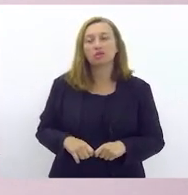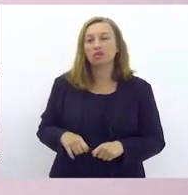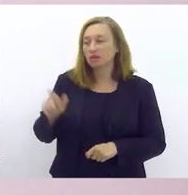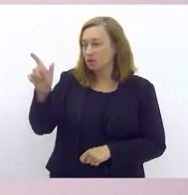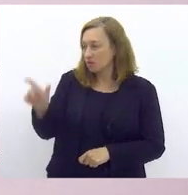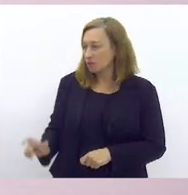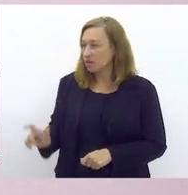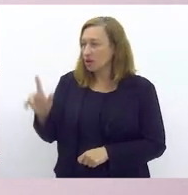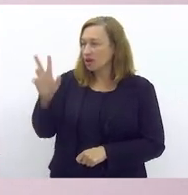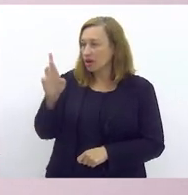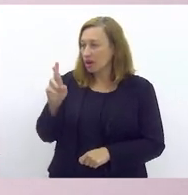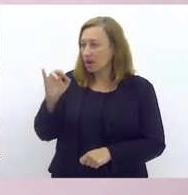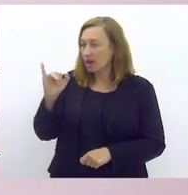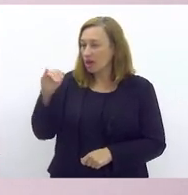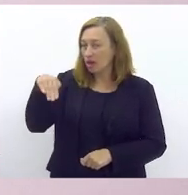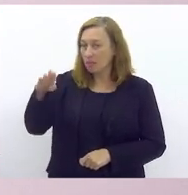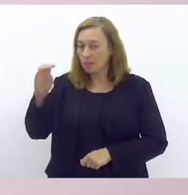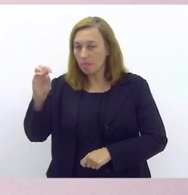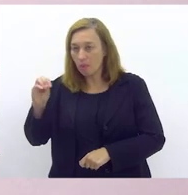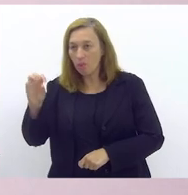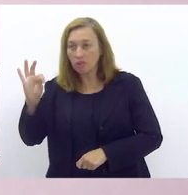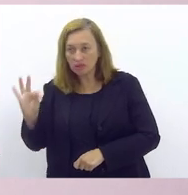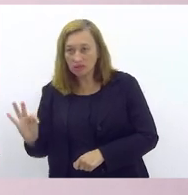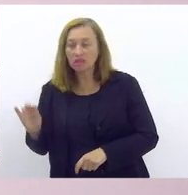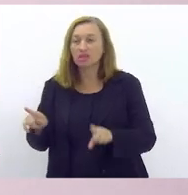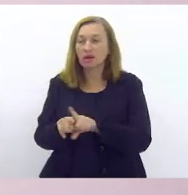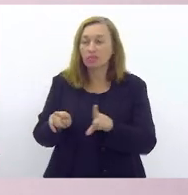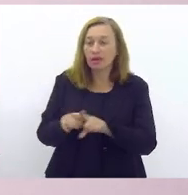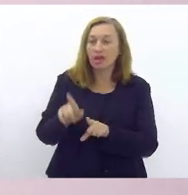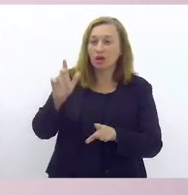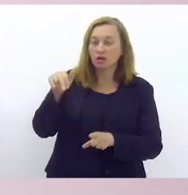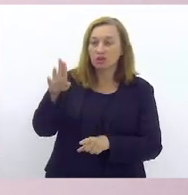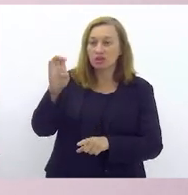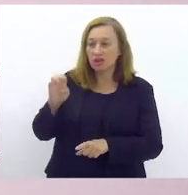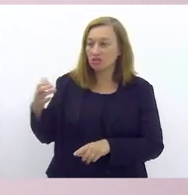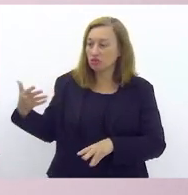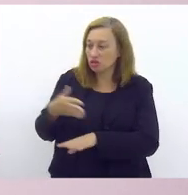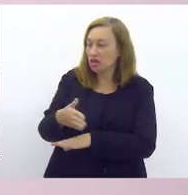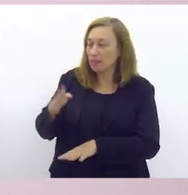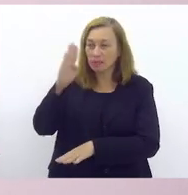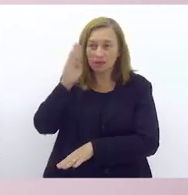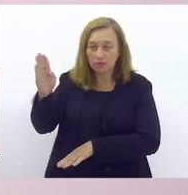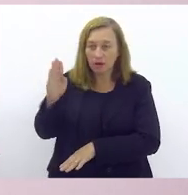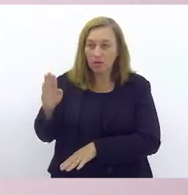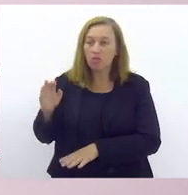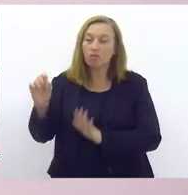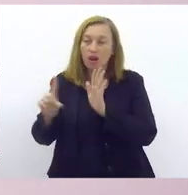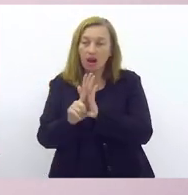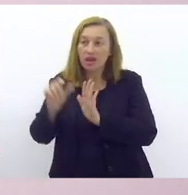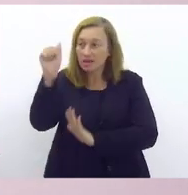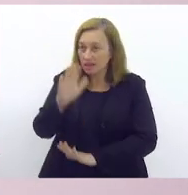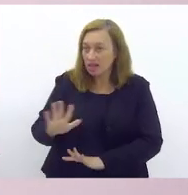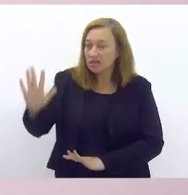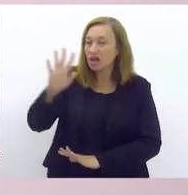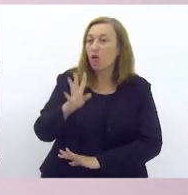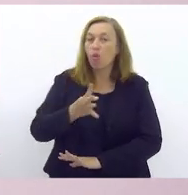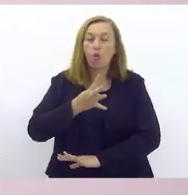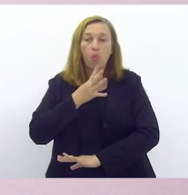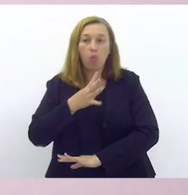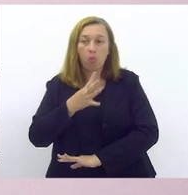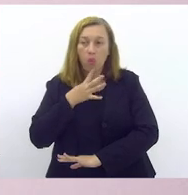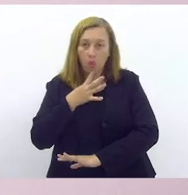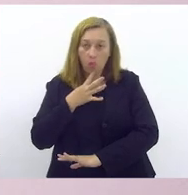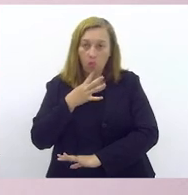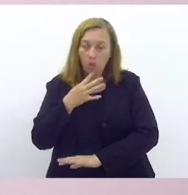aqui, Luciene, quando chegar, serão fundamentais, uma legislação nacional reconhecendo